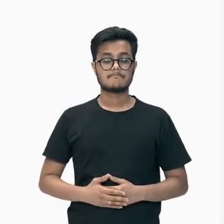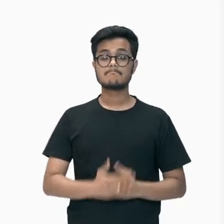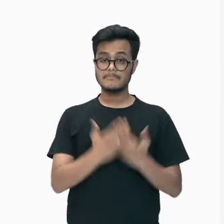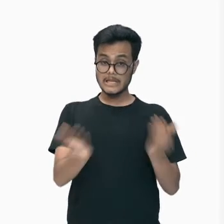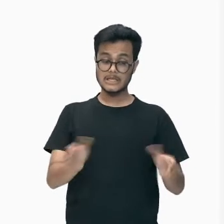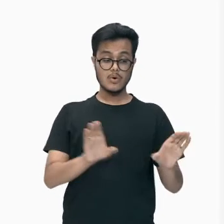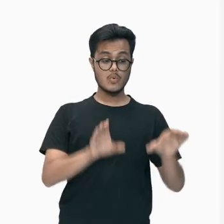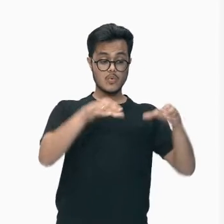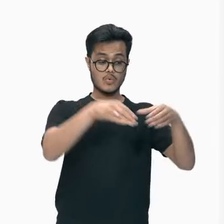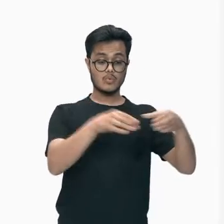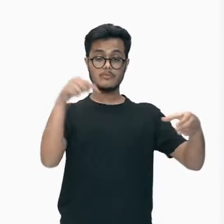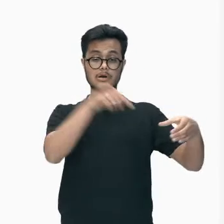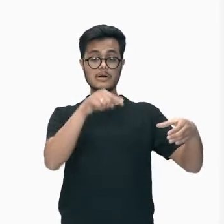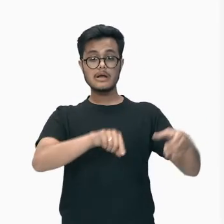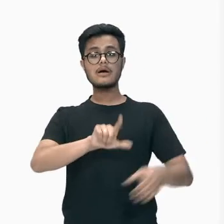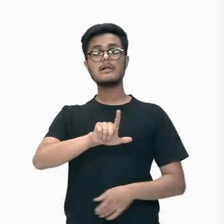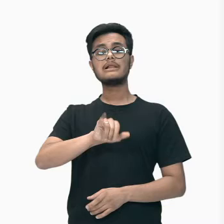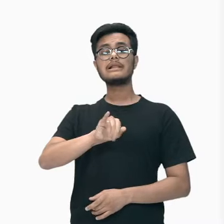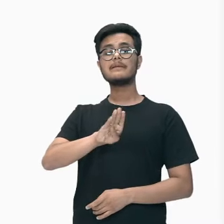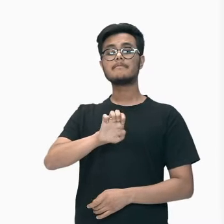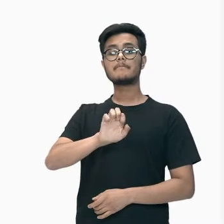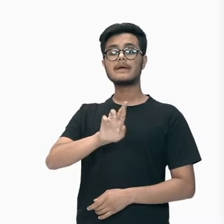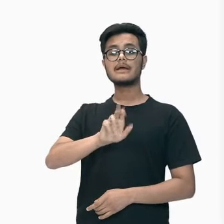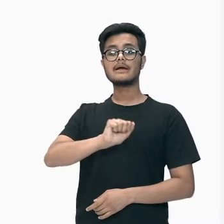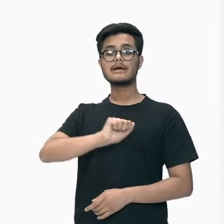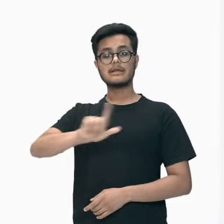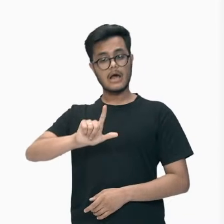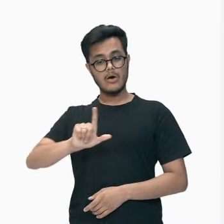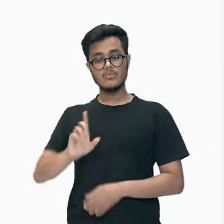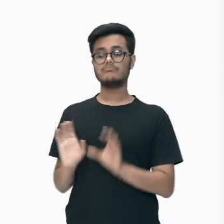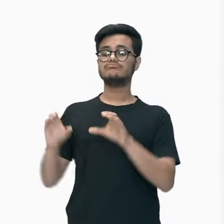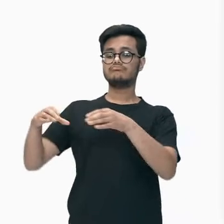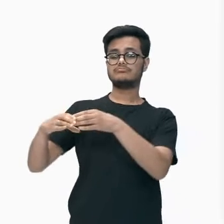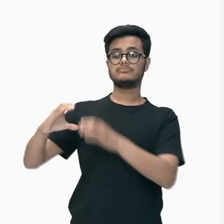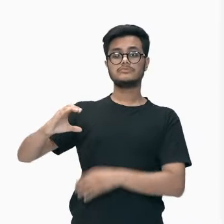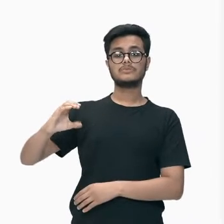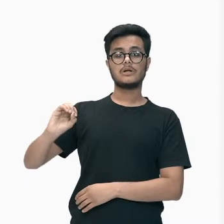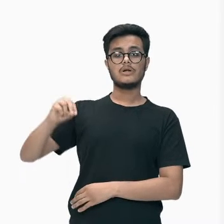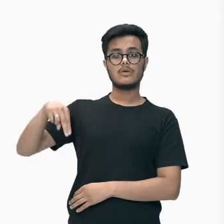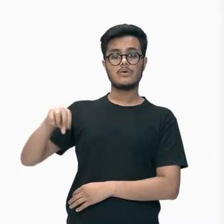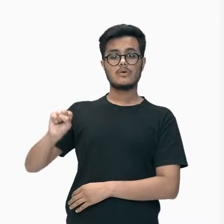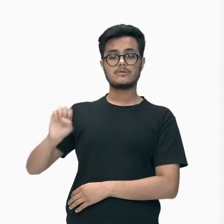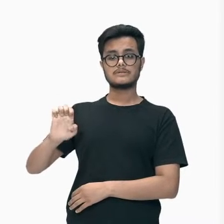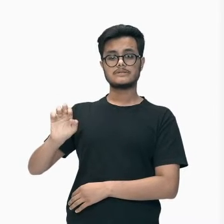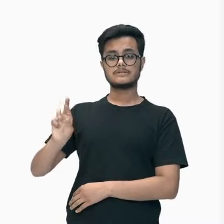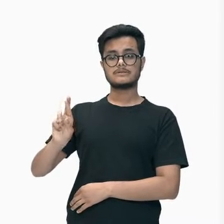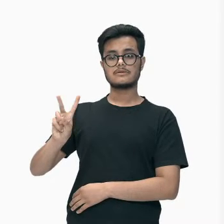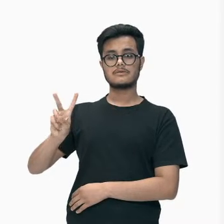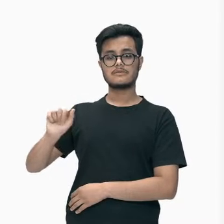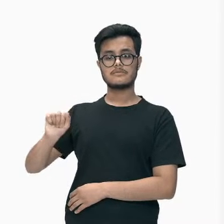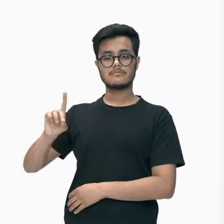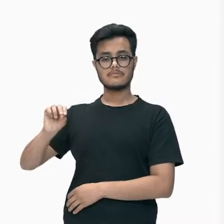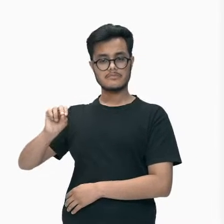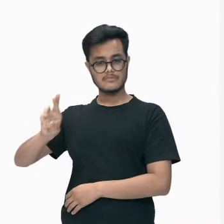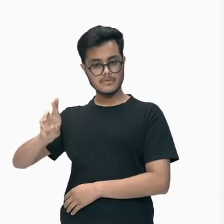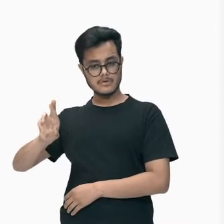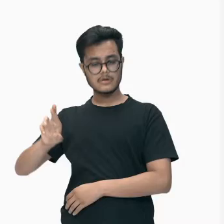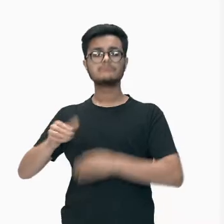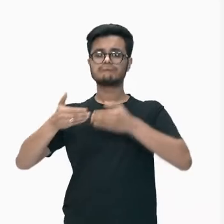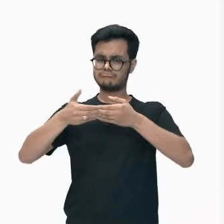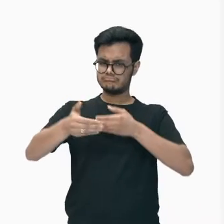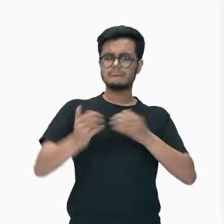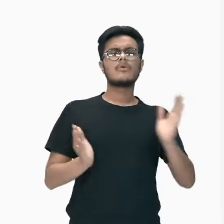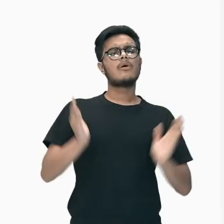forças políticas desse período começaram a se organizar ainda durante as